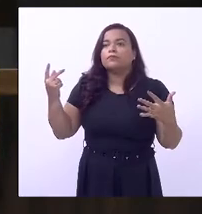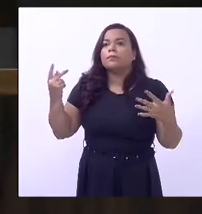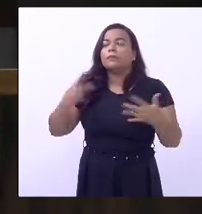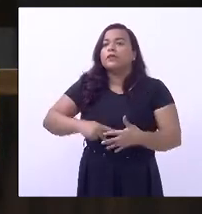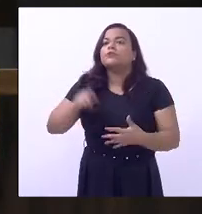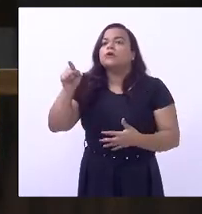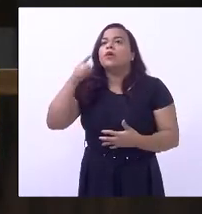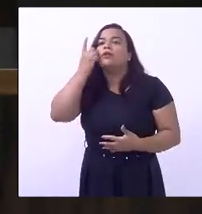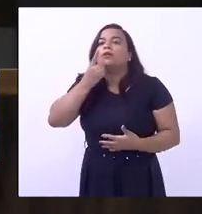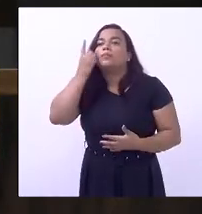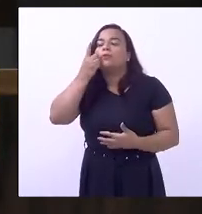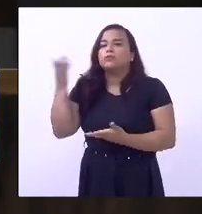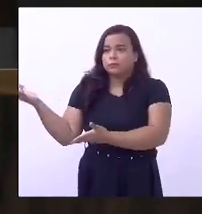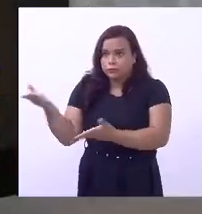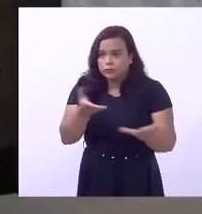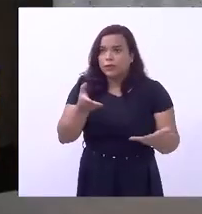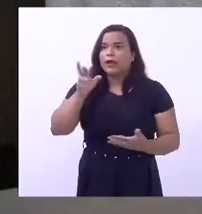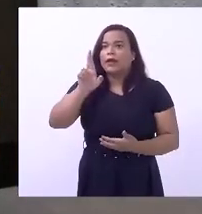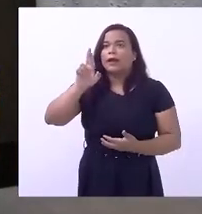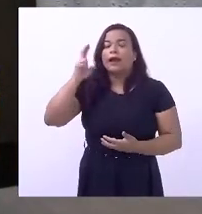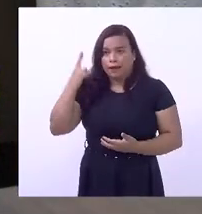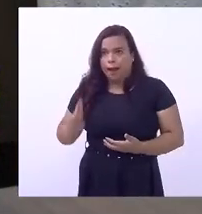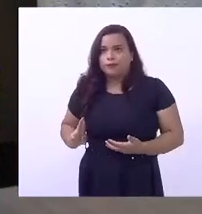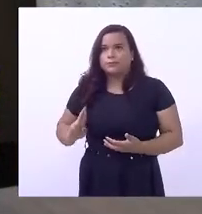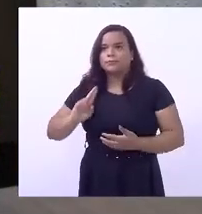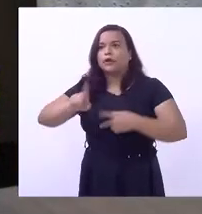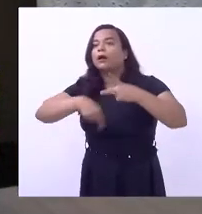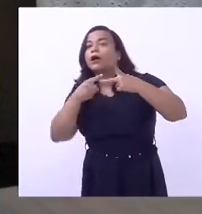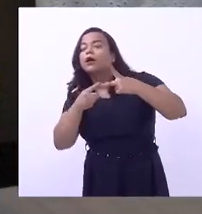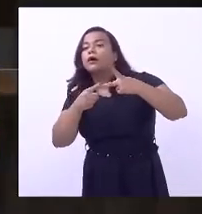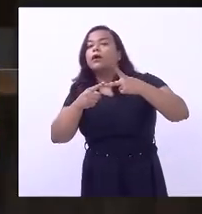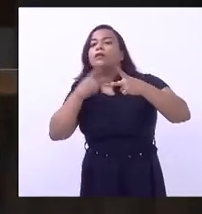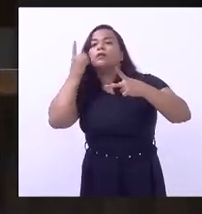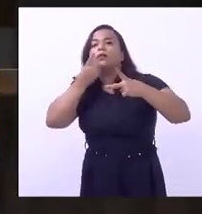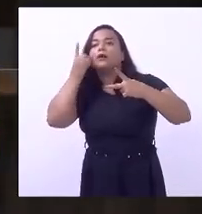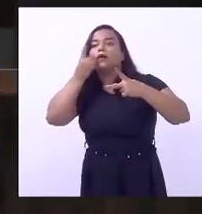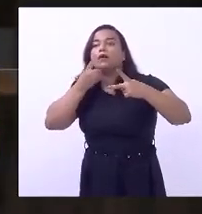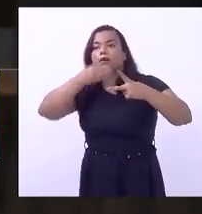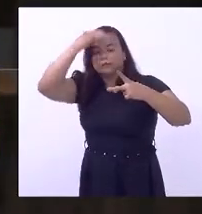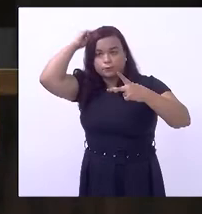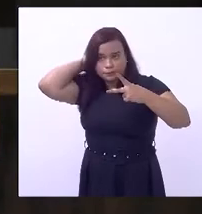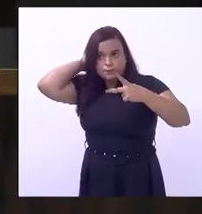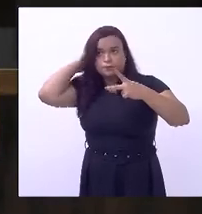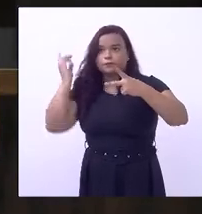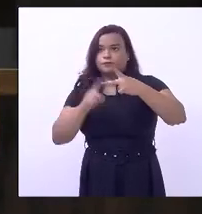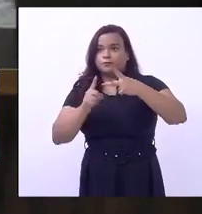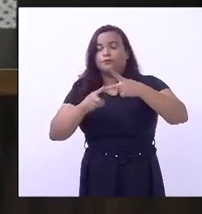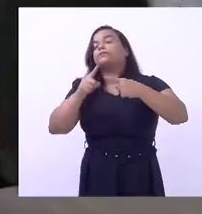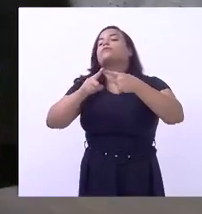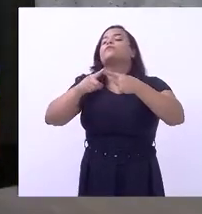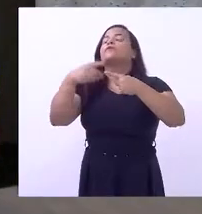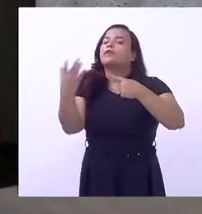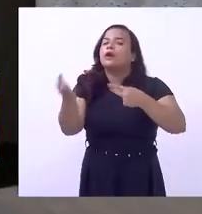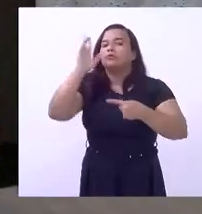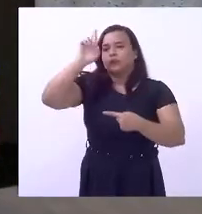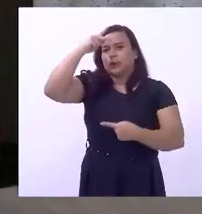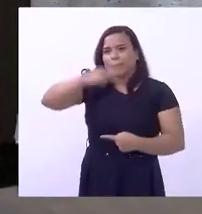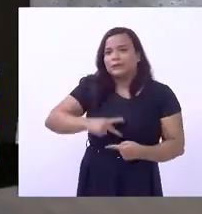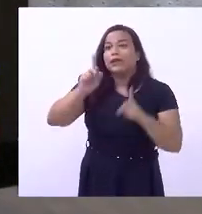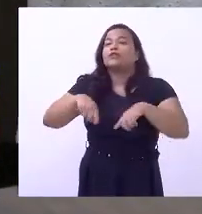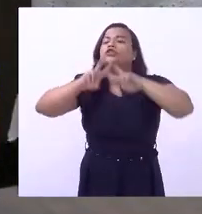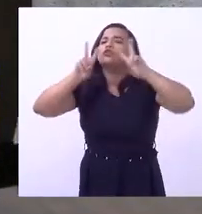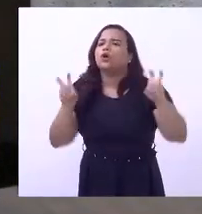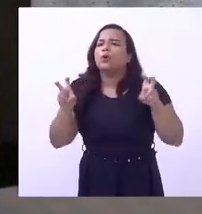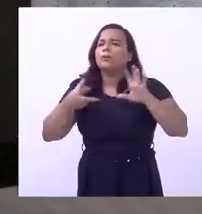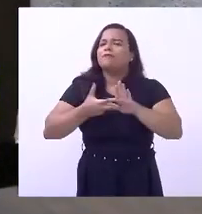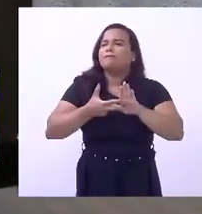deputada Renata Souza. Em seguida, deputado Márcio Pacheco. Senhor presidente, trata-se